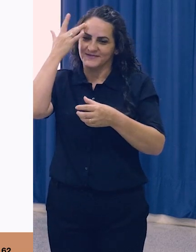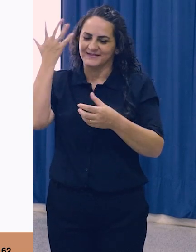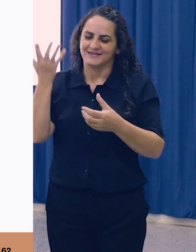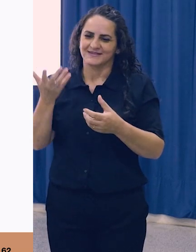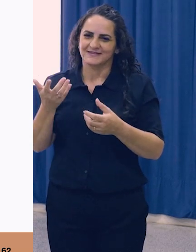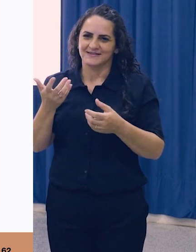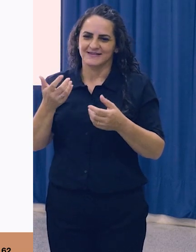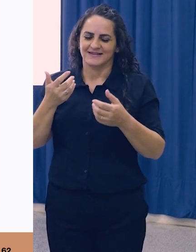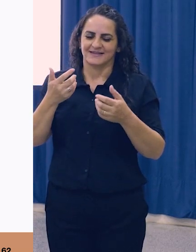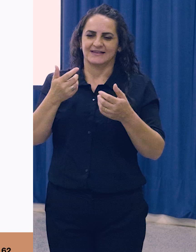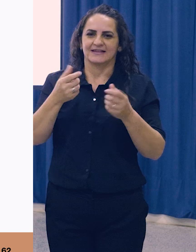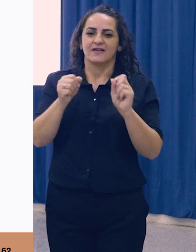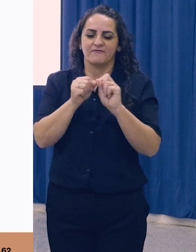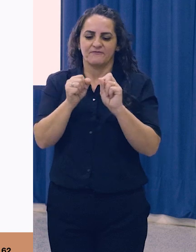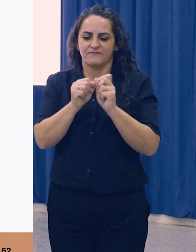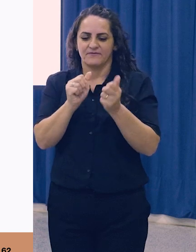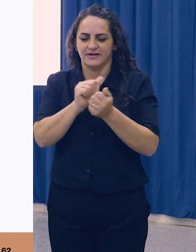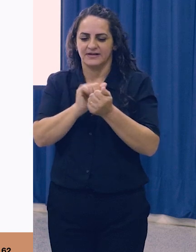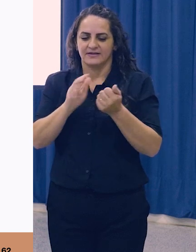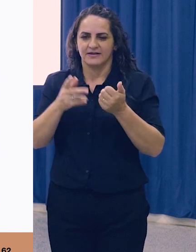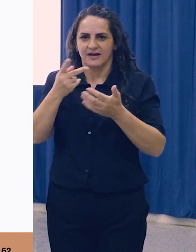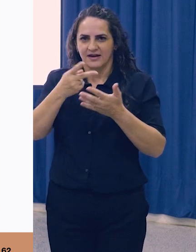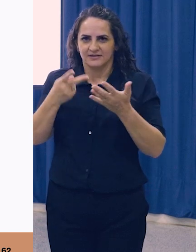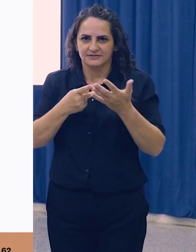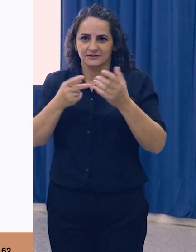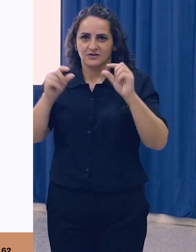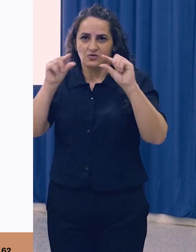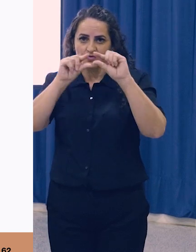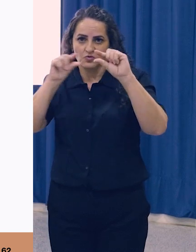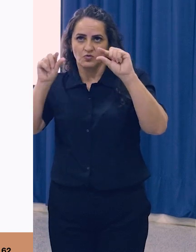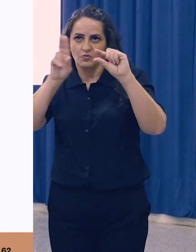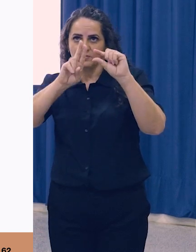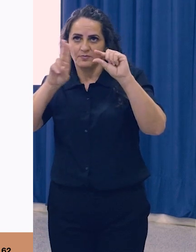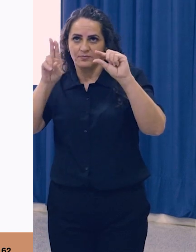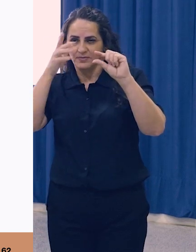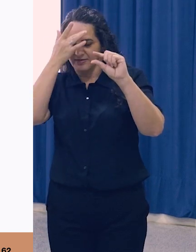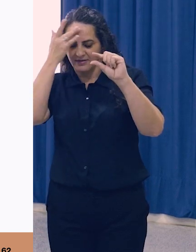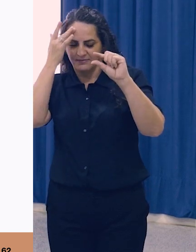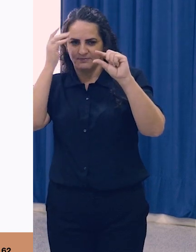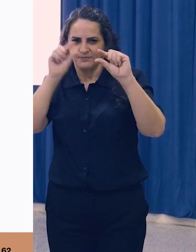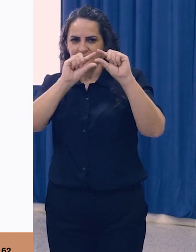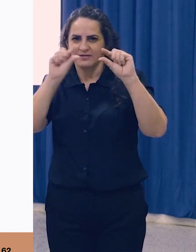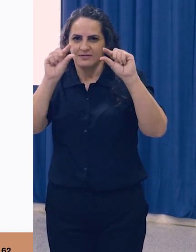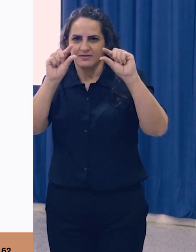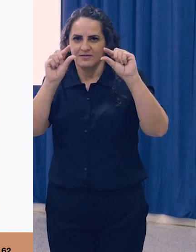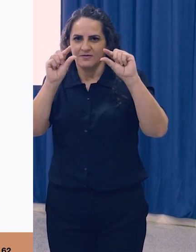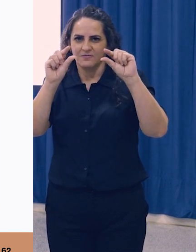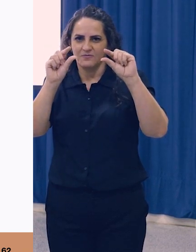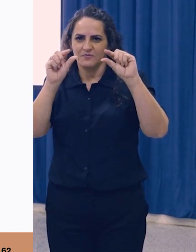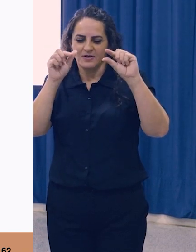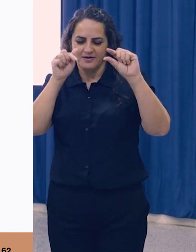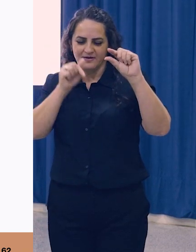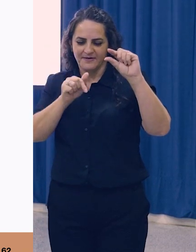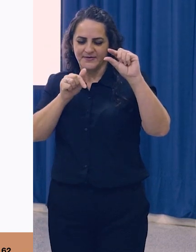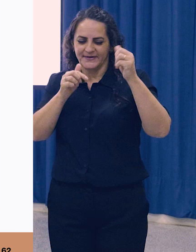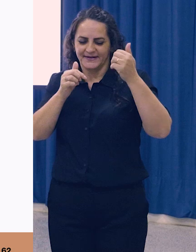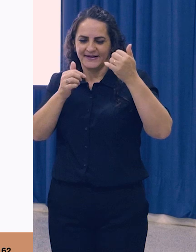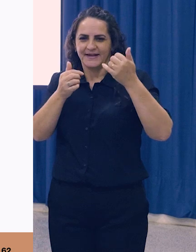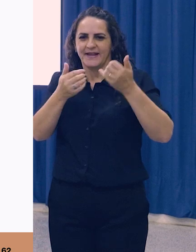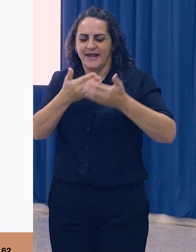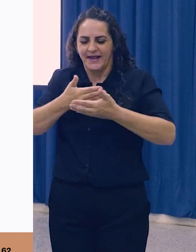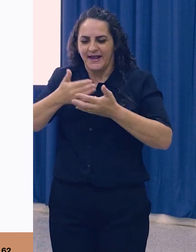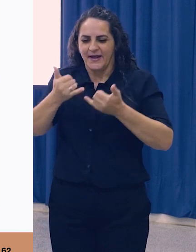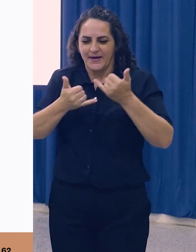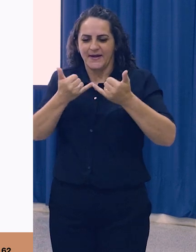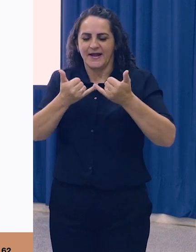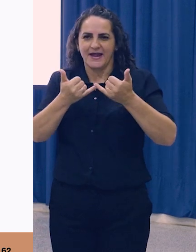aquelas artes, que é o nome da pessoa em cima, essa pessoa é uma Barbie, ou essa